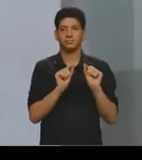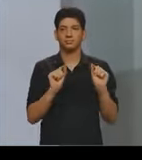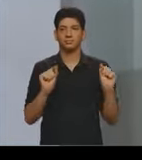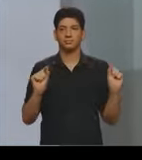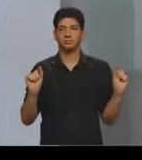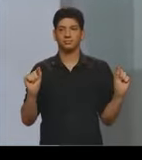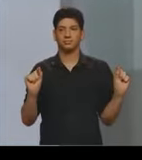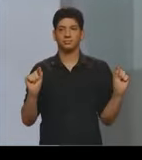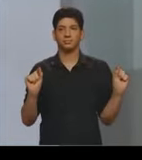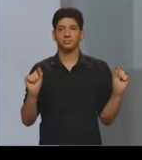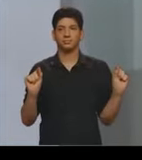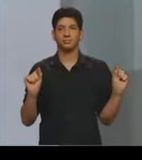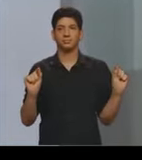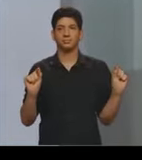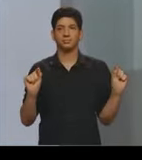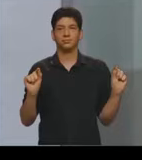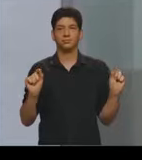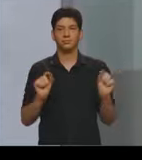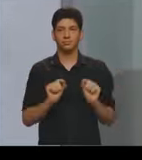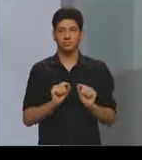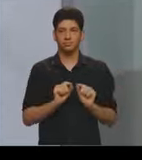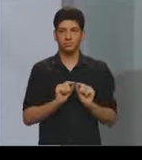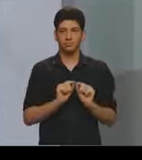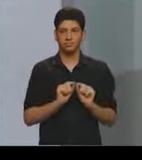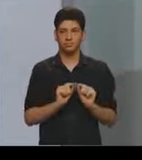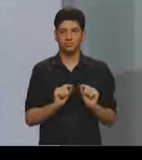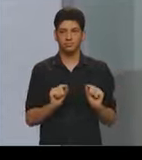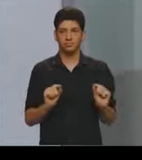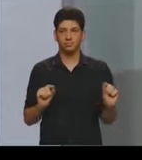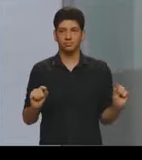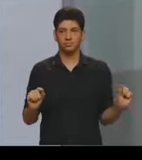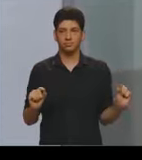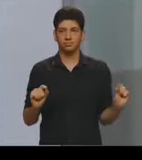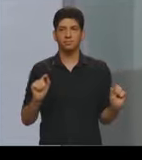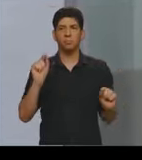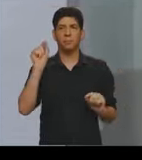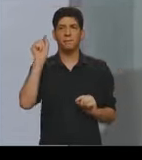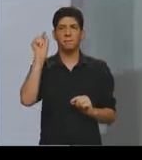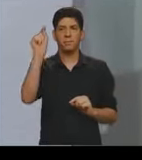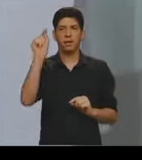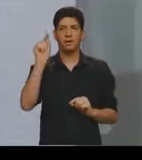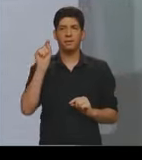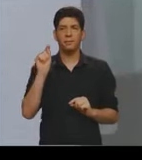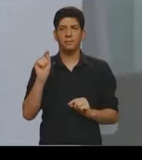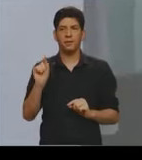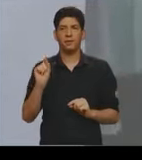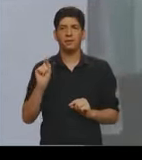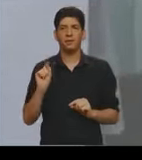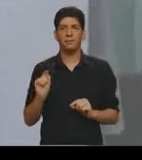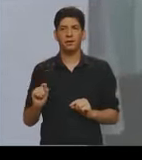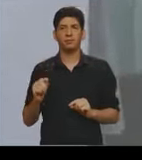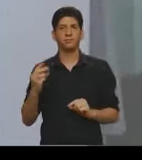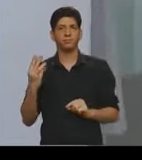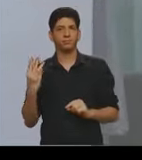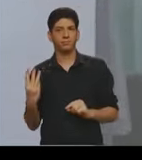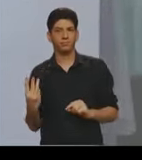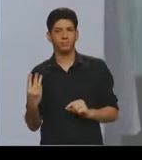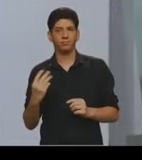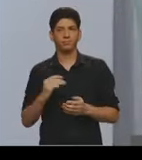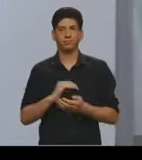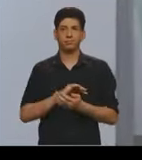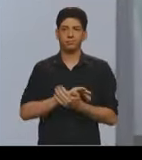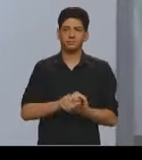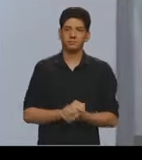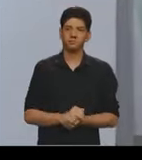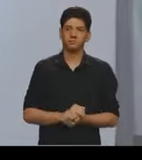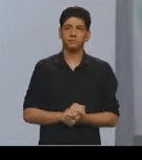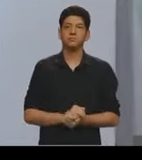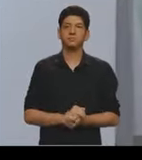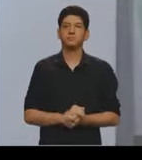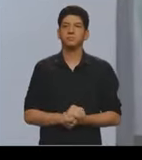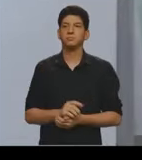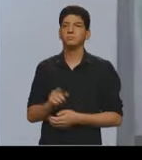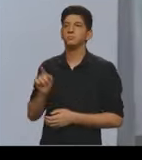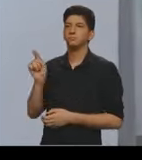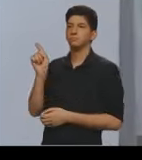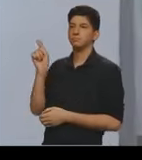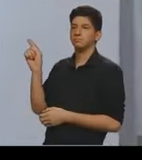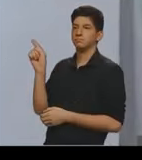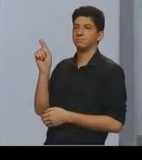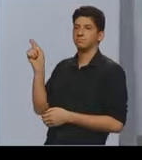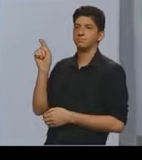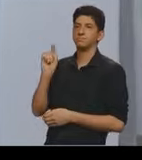paralela e uma outra reta paralela, ok? Então, nós temos aqui 3